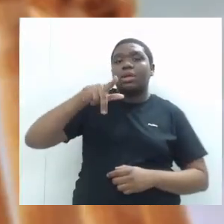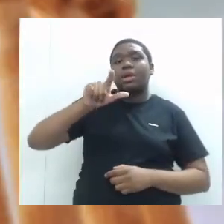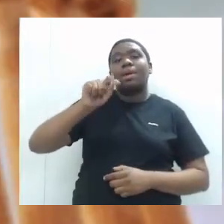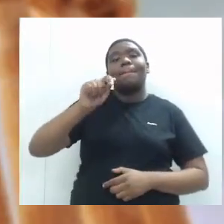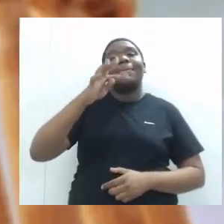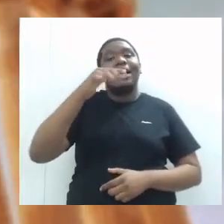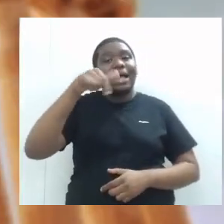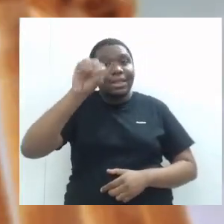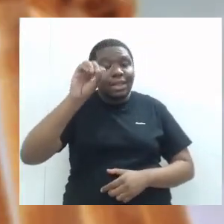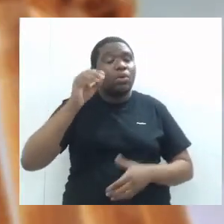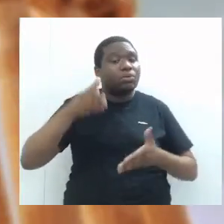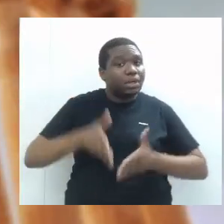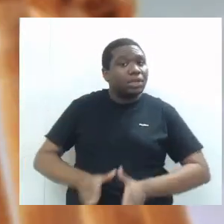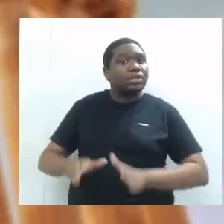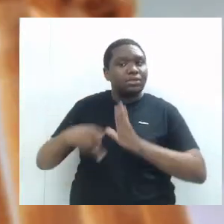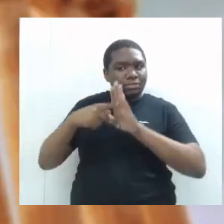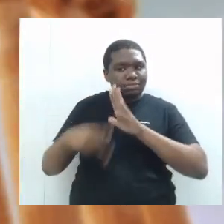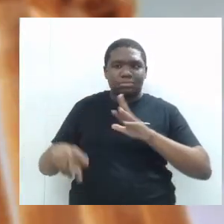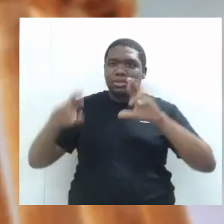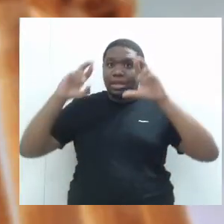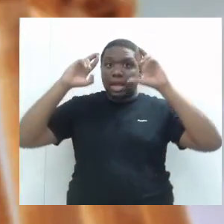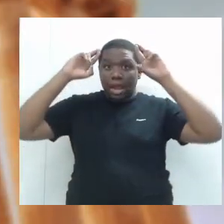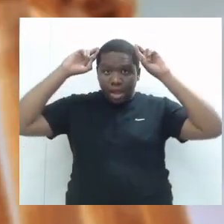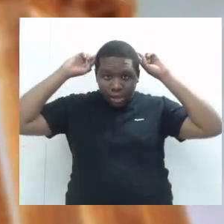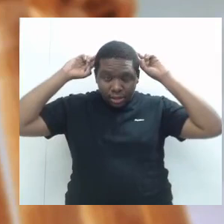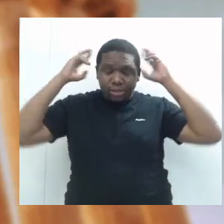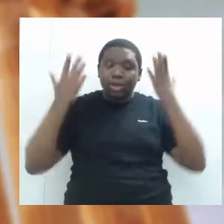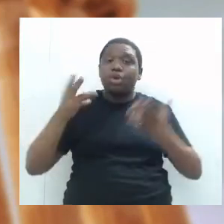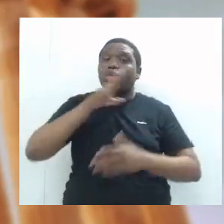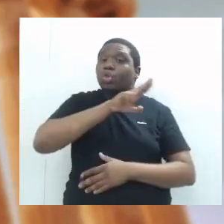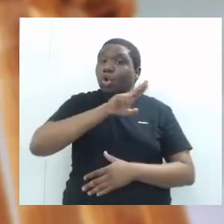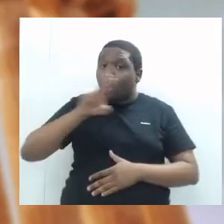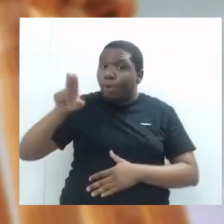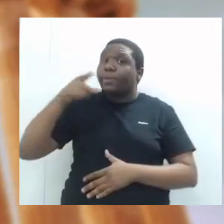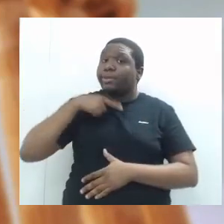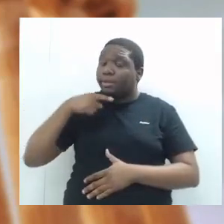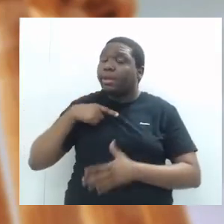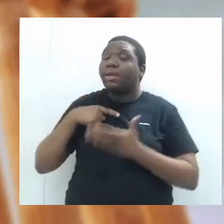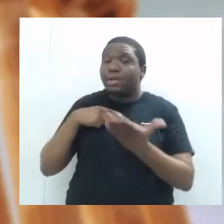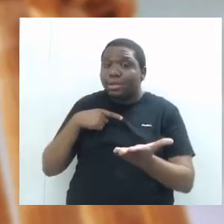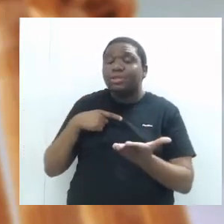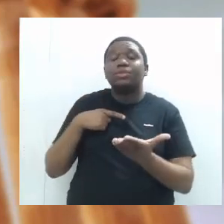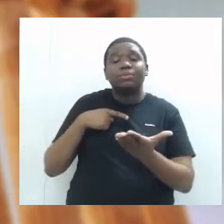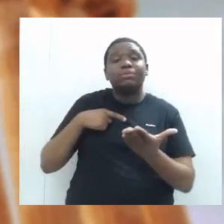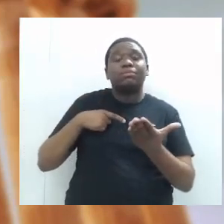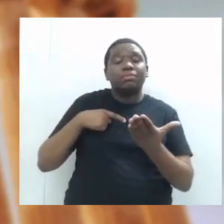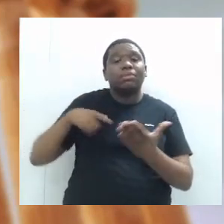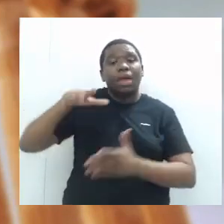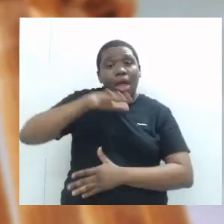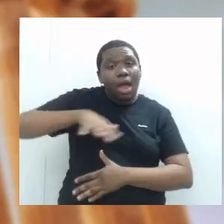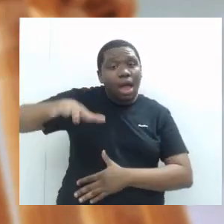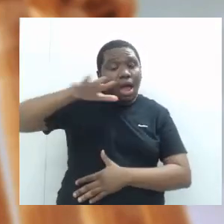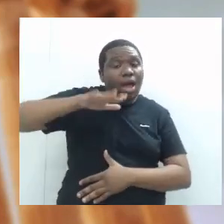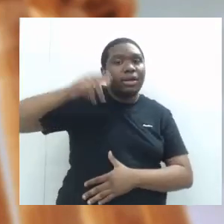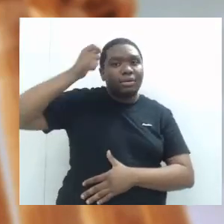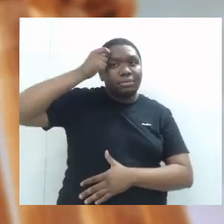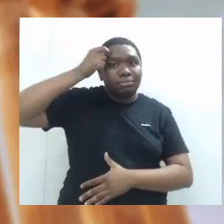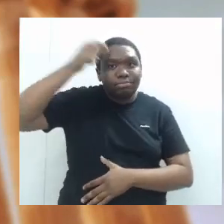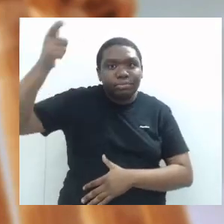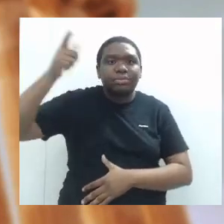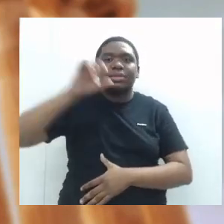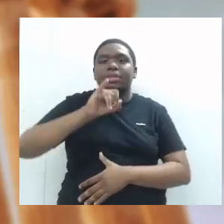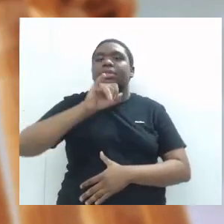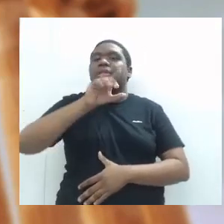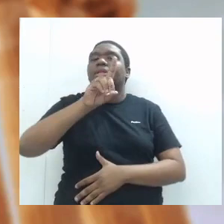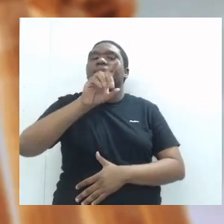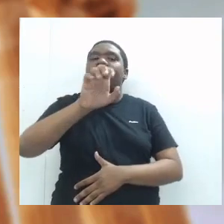de Atenas. Então, seu nome está muito atrelado a essa corrente, que é o idealismo. E